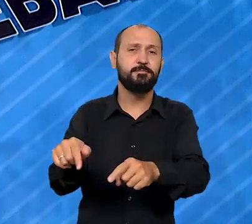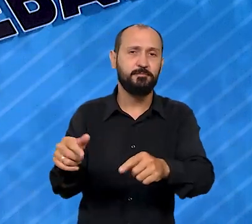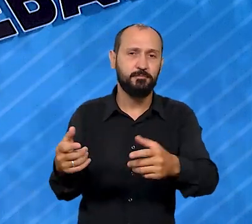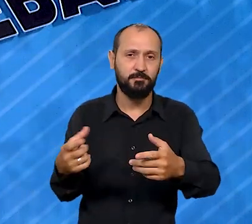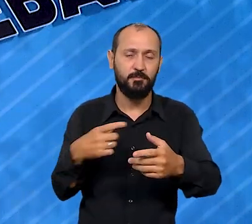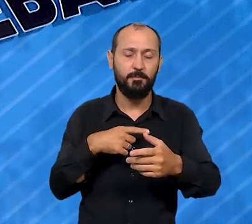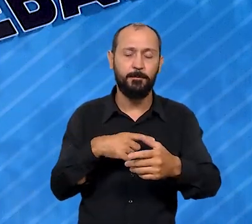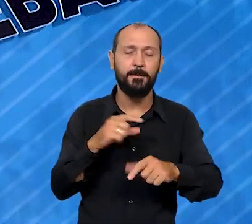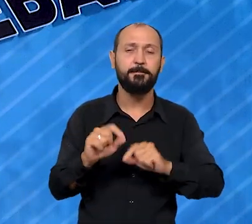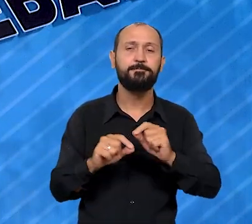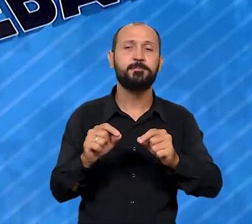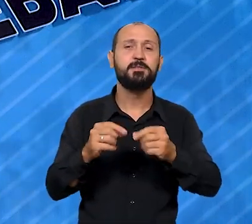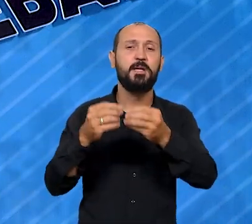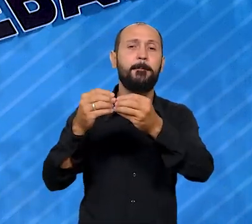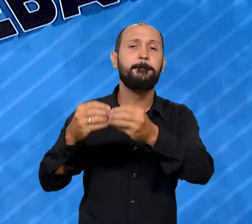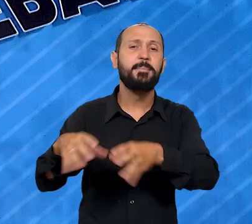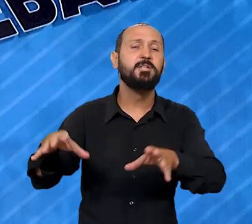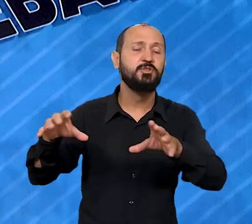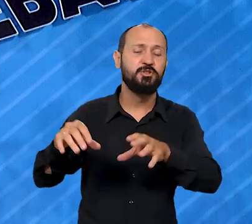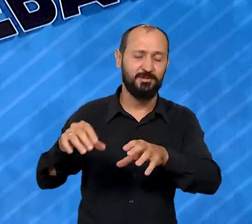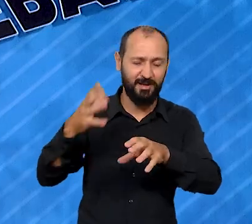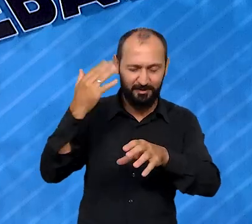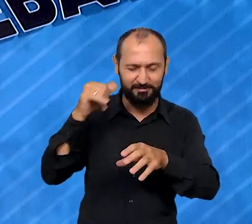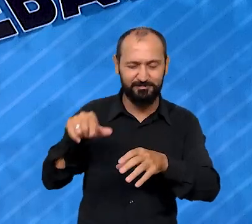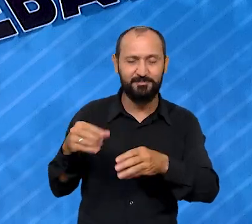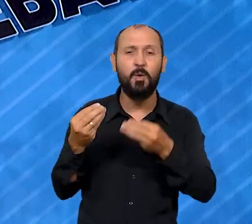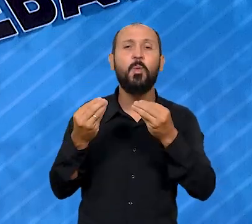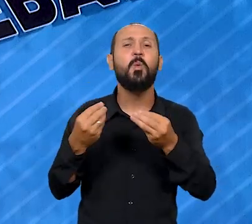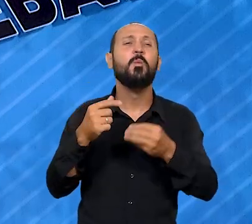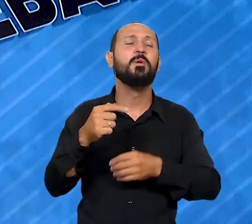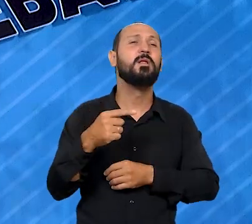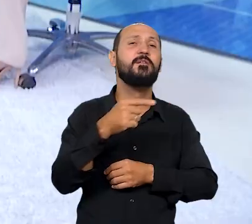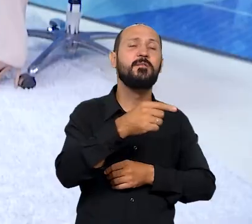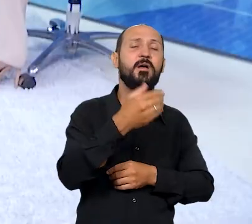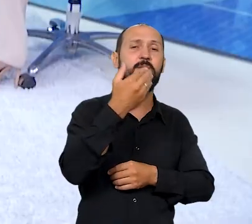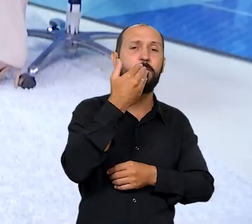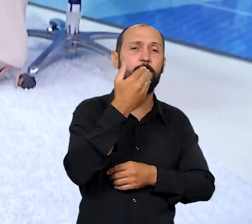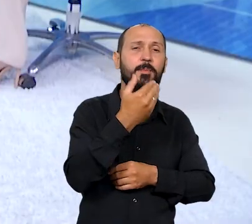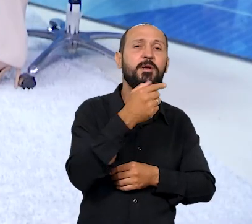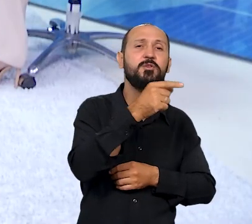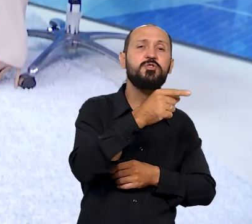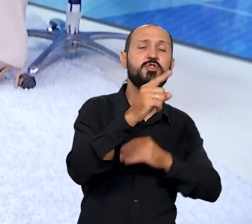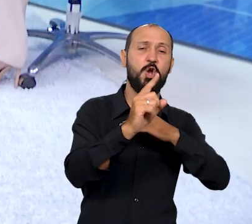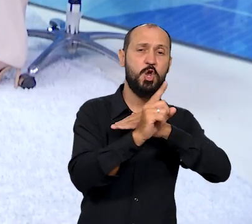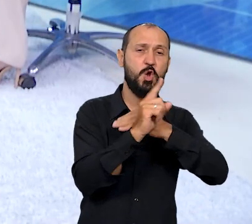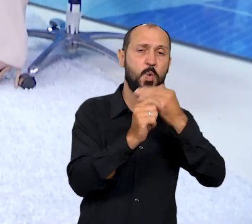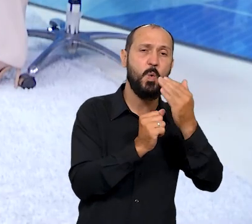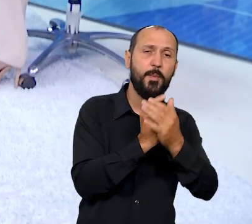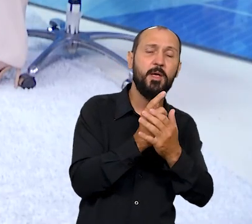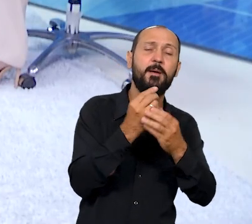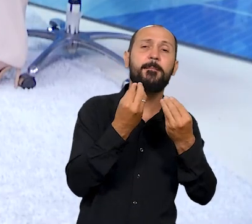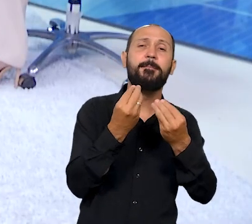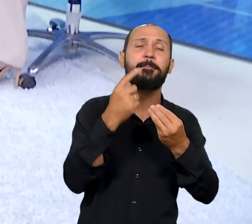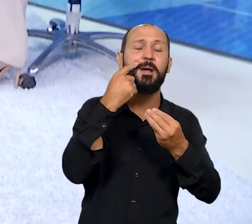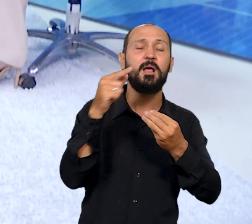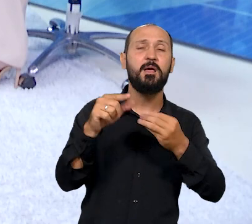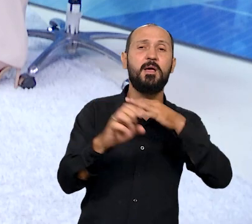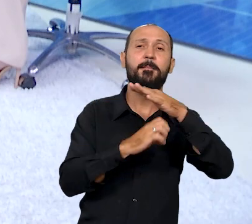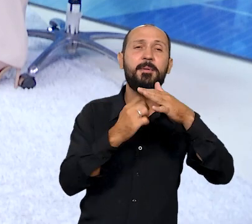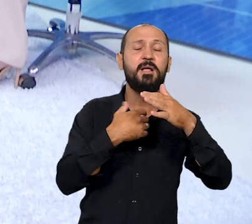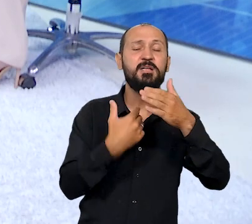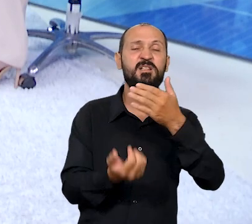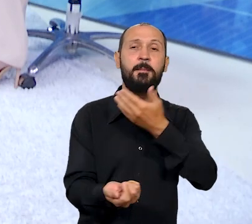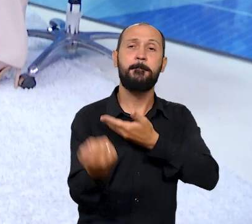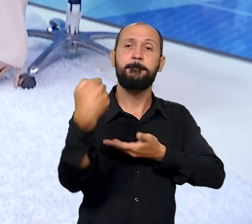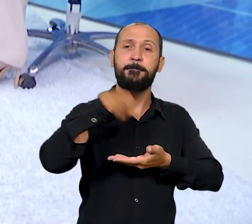e aqueles aparelhos têm acabam queimando. Como que a pessoa deve proceder, o consumidor deve proceder,